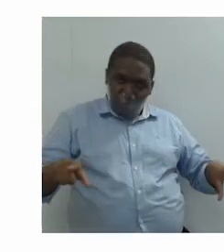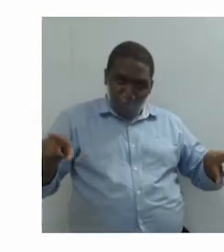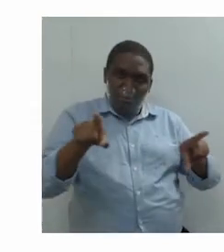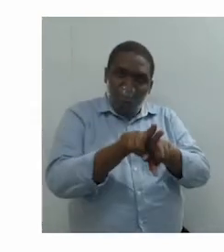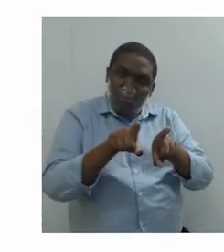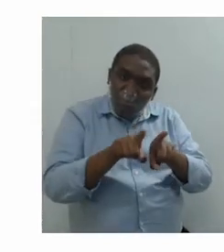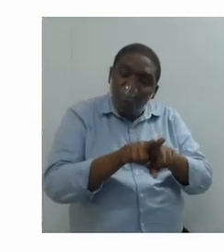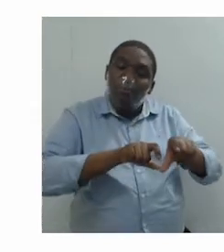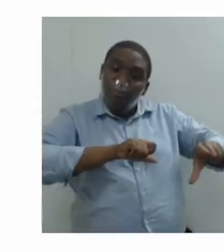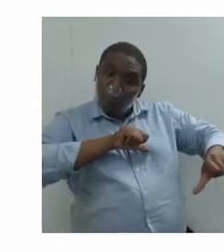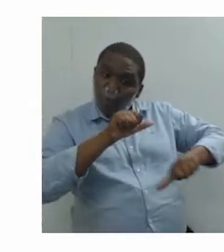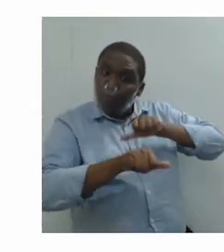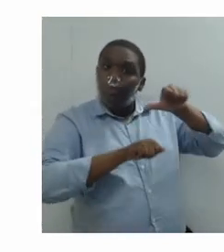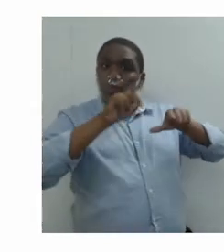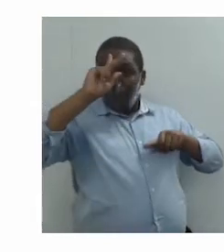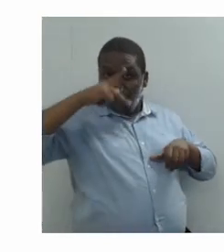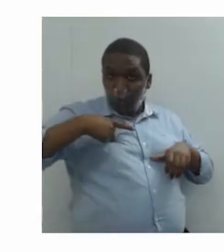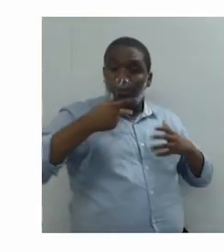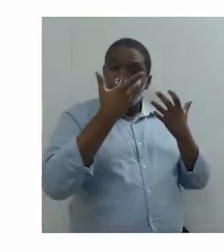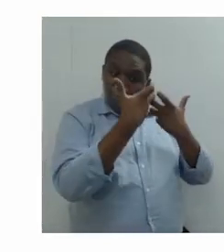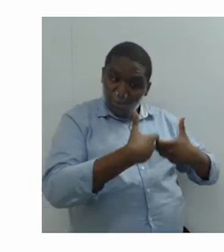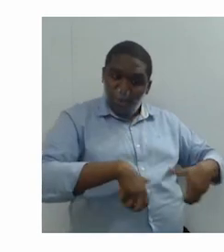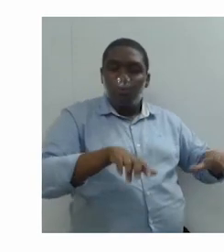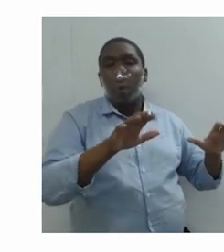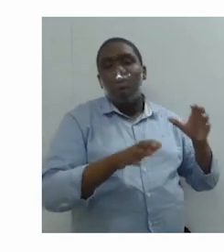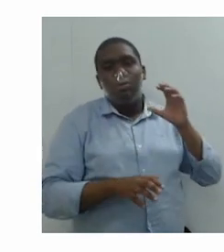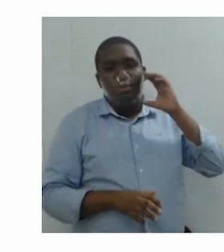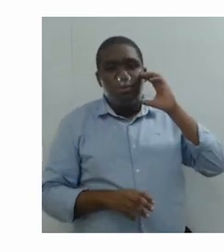também transformam os próprios elementos da natureza.